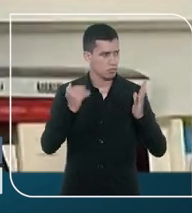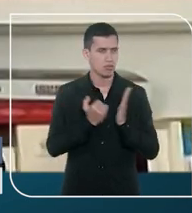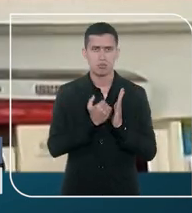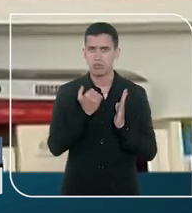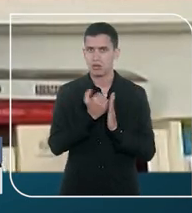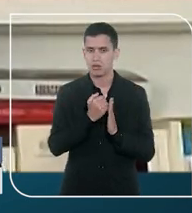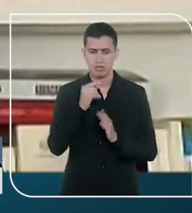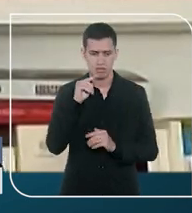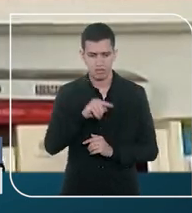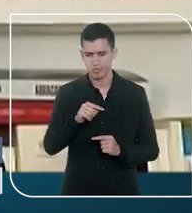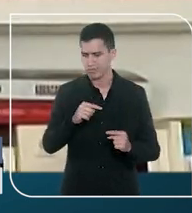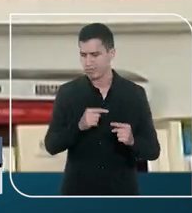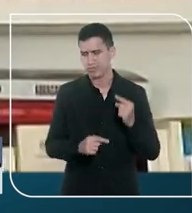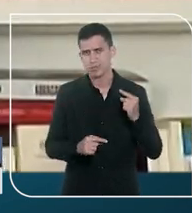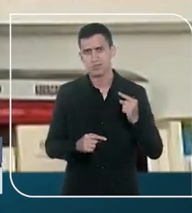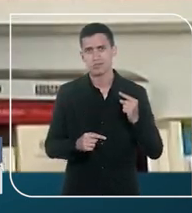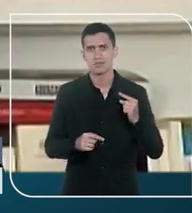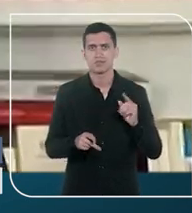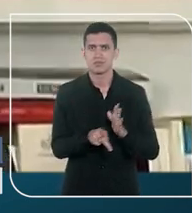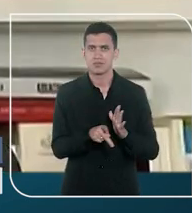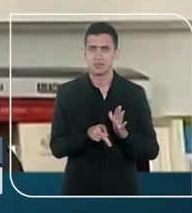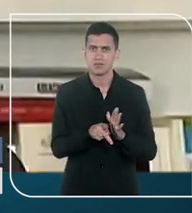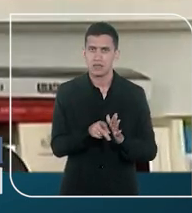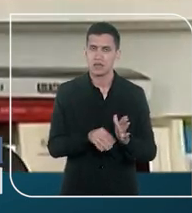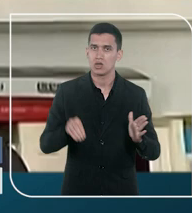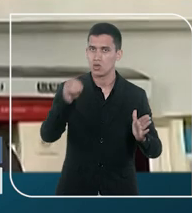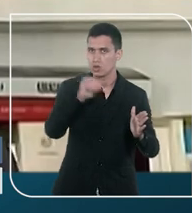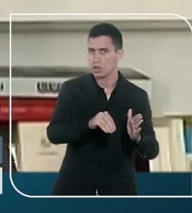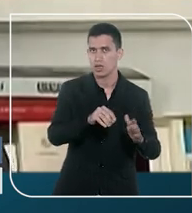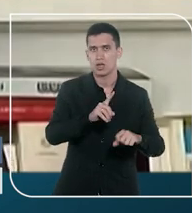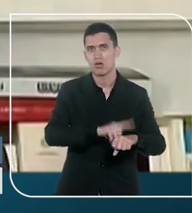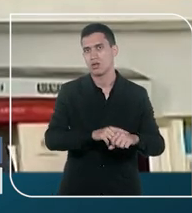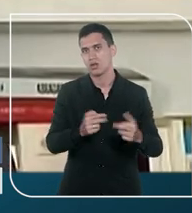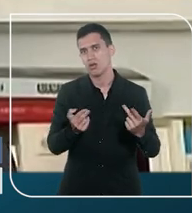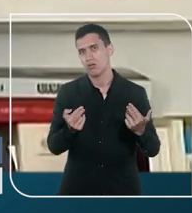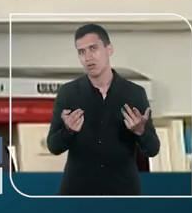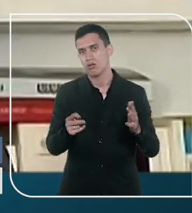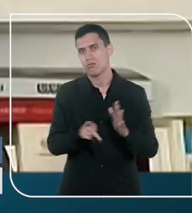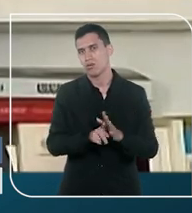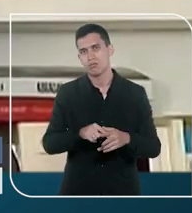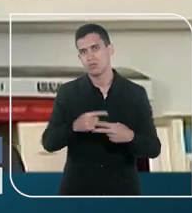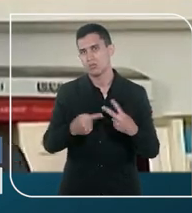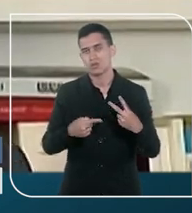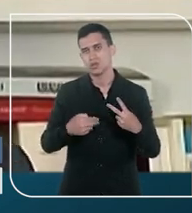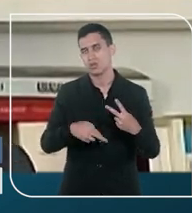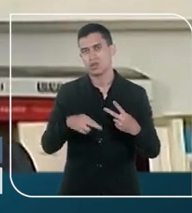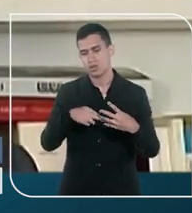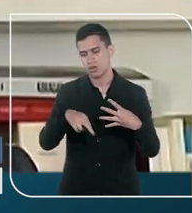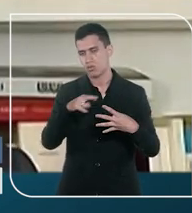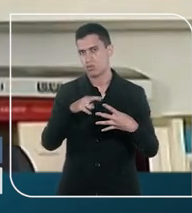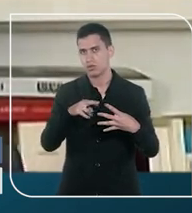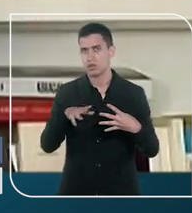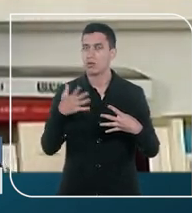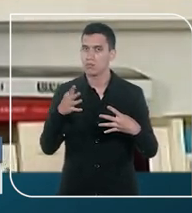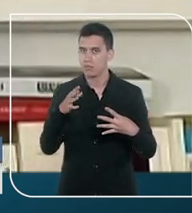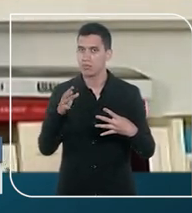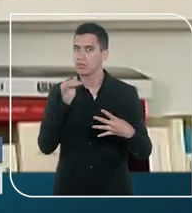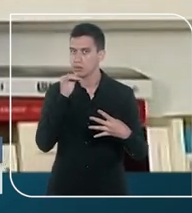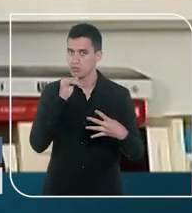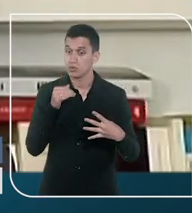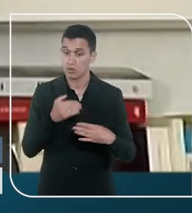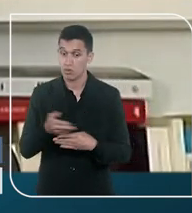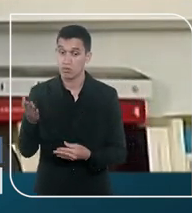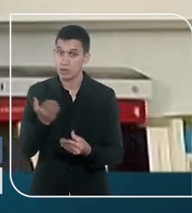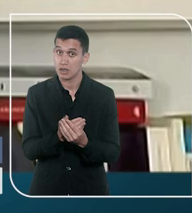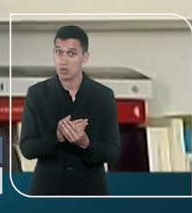o descabimento da interposição simultânea, né, de dois recursos. Então a gente vai primeiro com um, depois a gente vai com